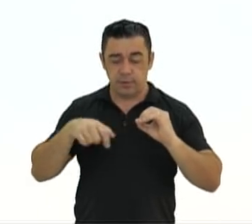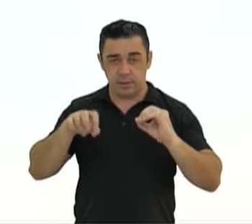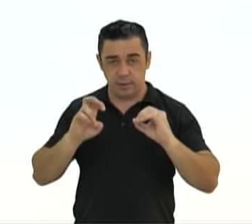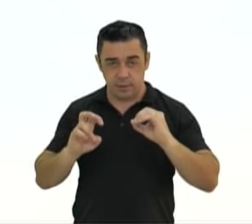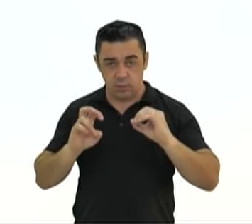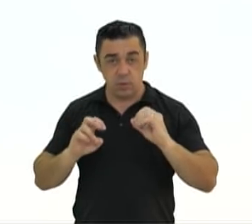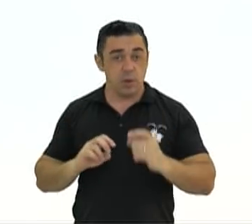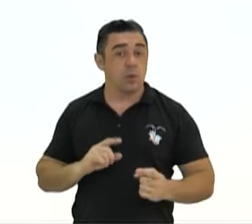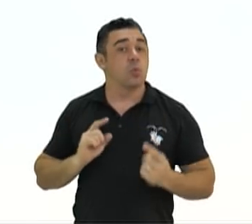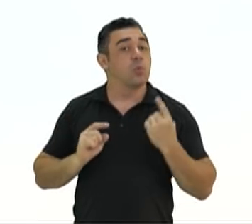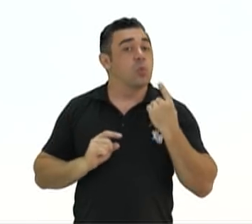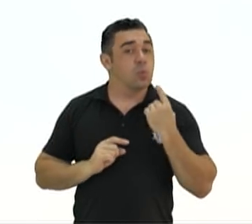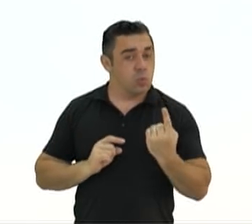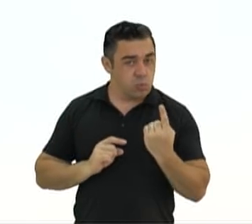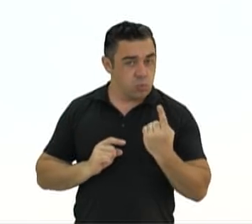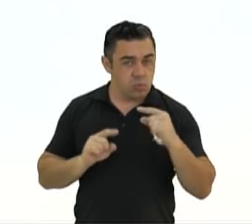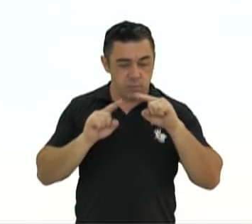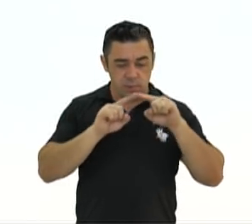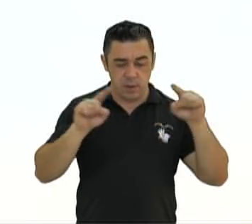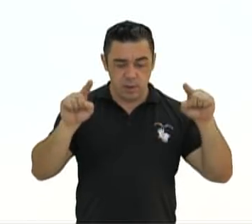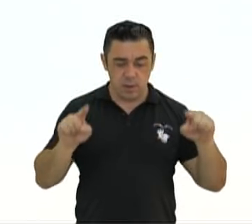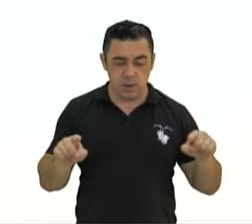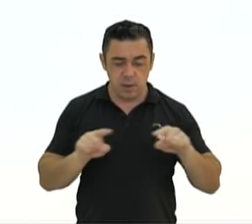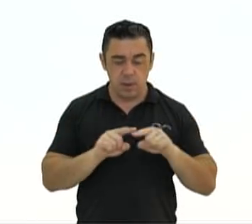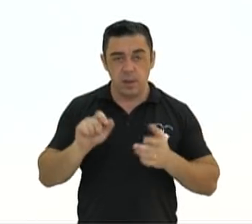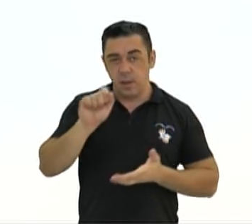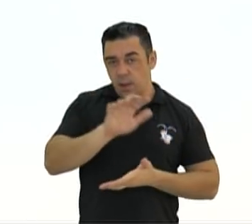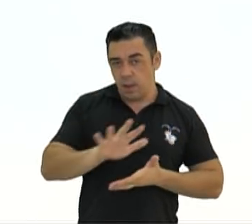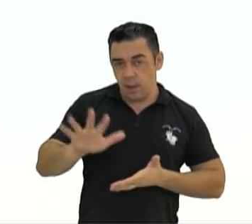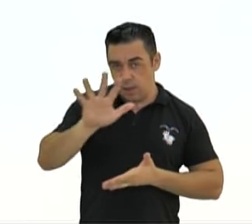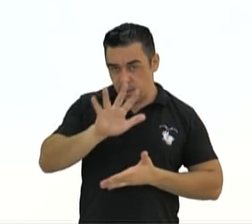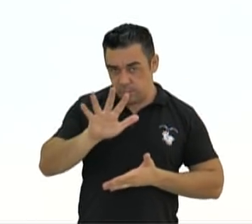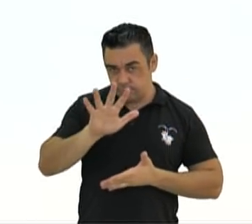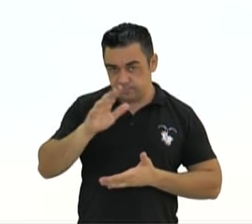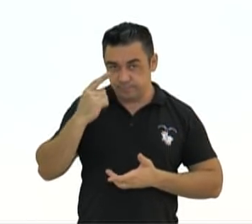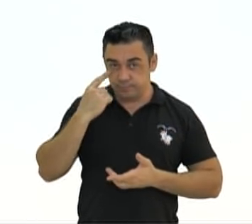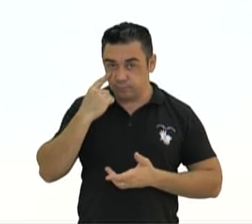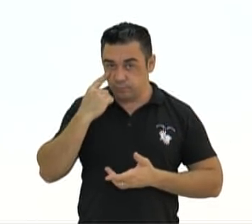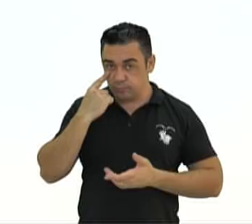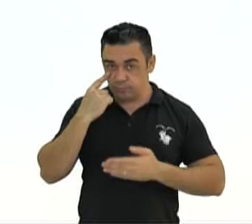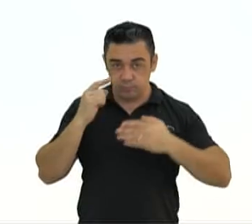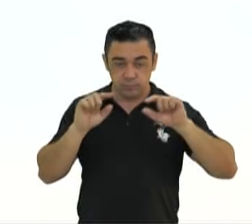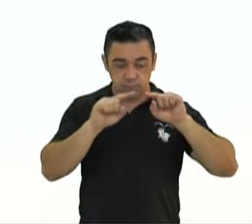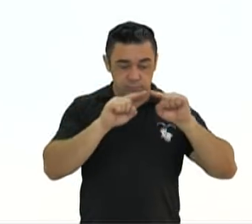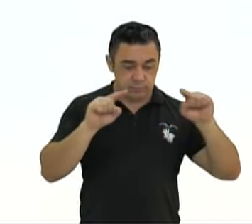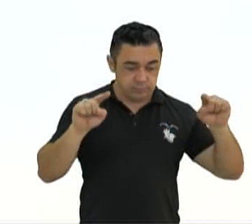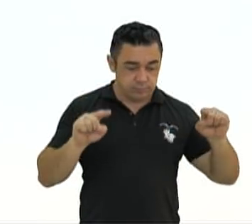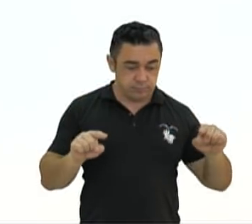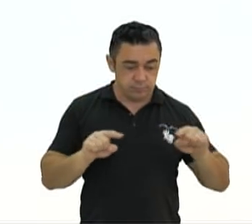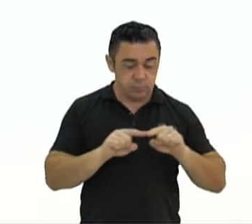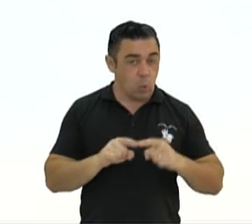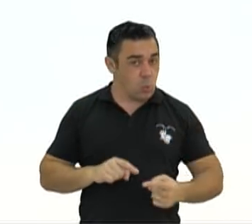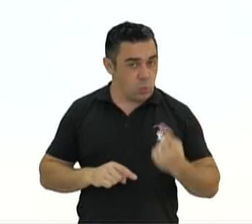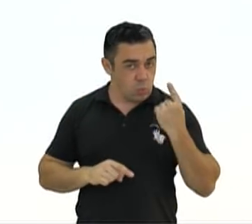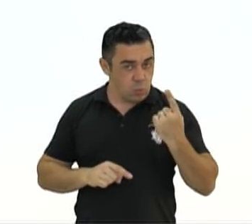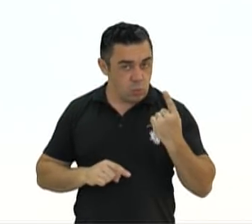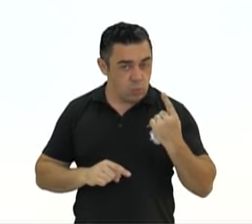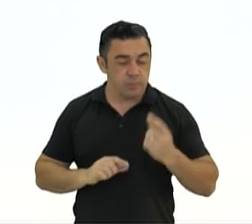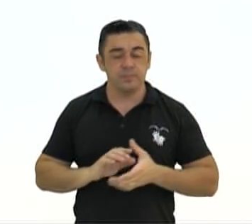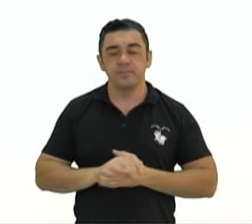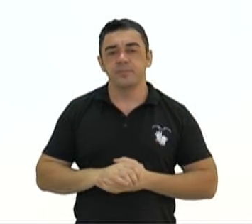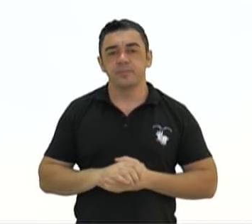0,75 é o quê? É o valor de uma face de área. Somente um